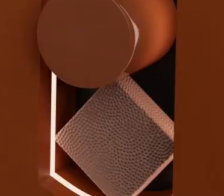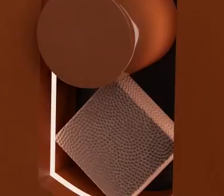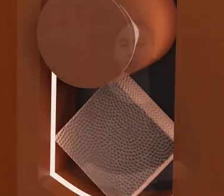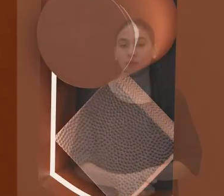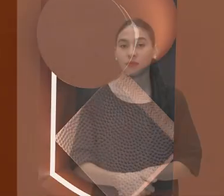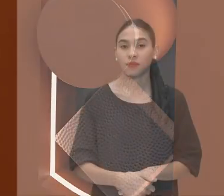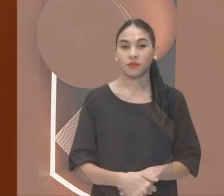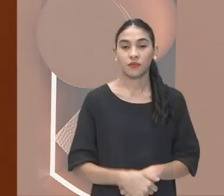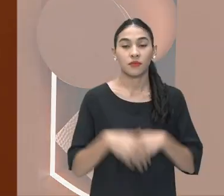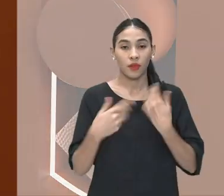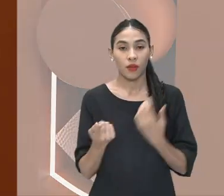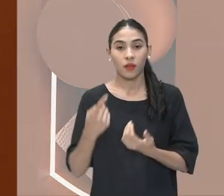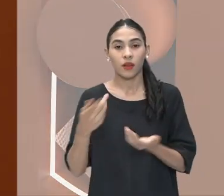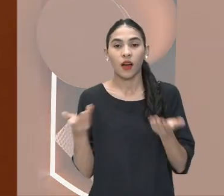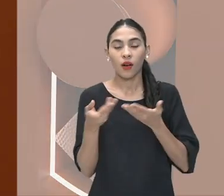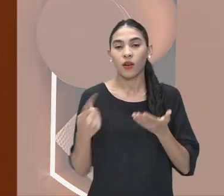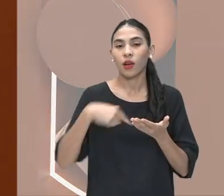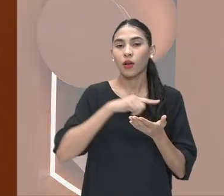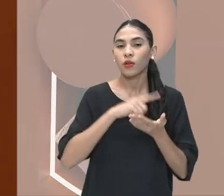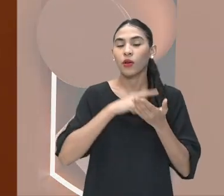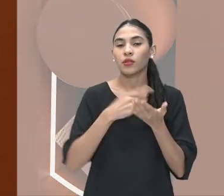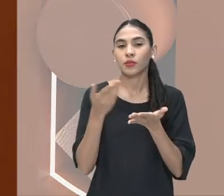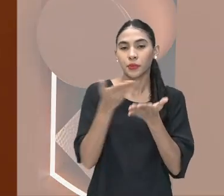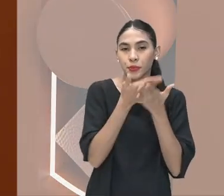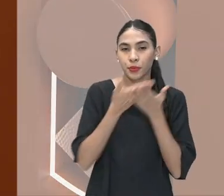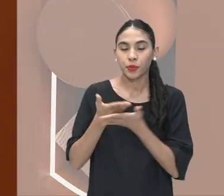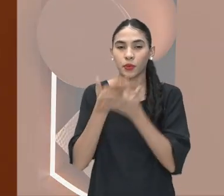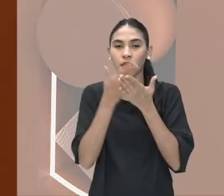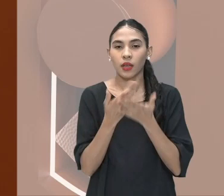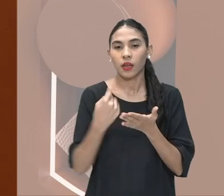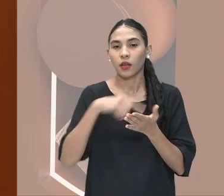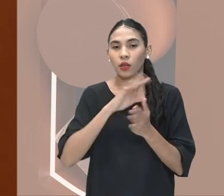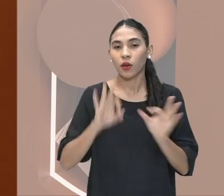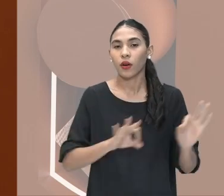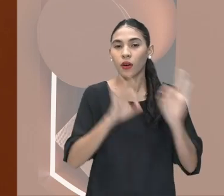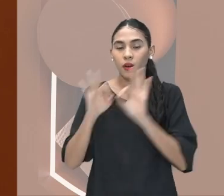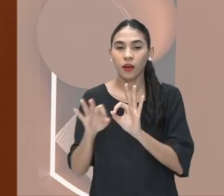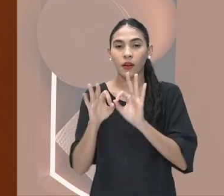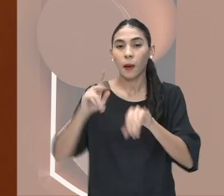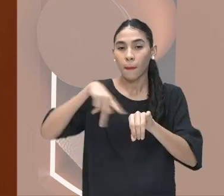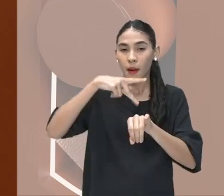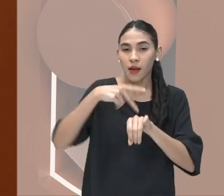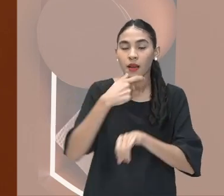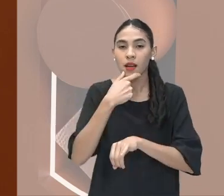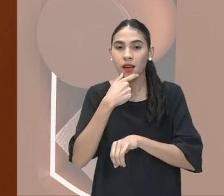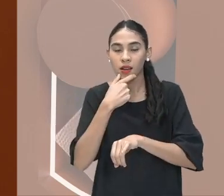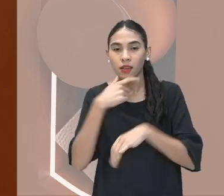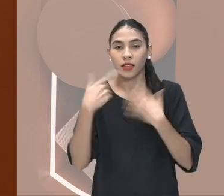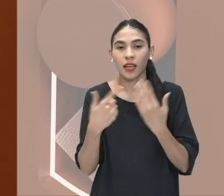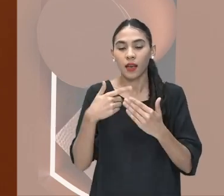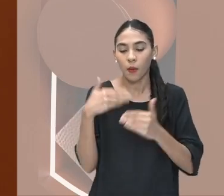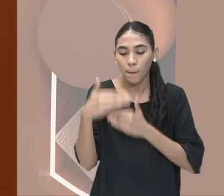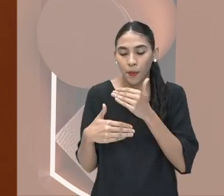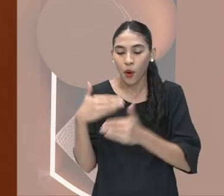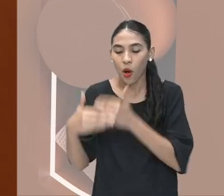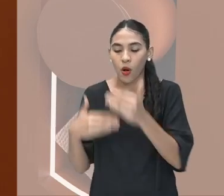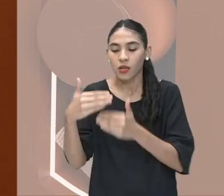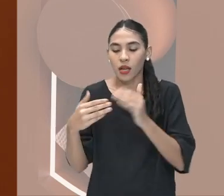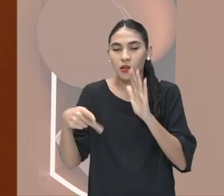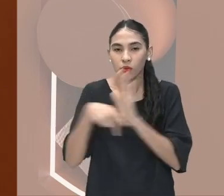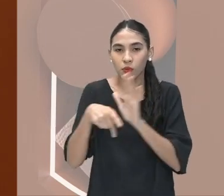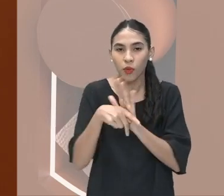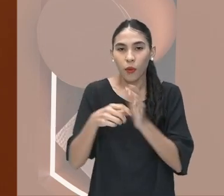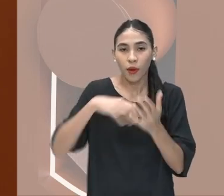Muito bem, então agora a gente vai trabalhar um pouco daquilo que nós vimos na Inglaterra, que é o processo de revolução,